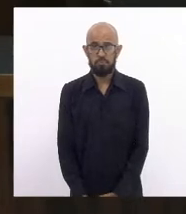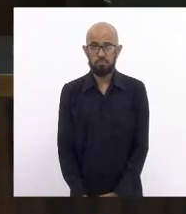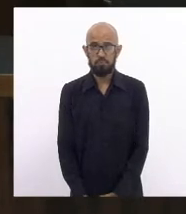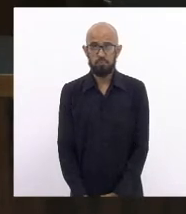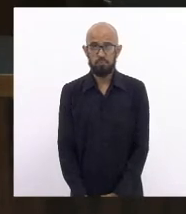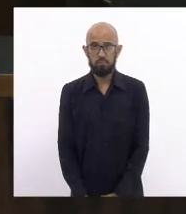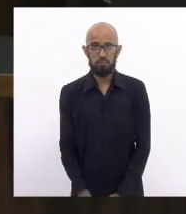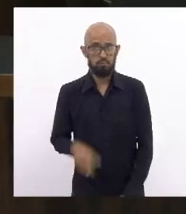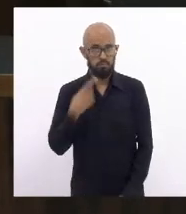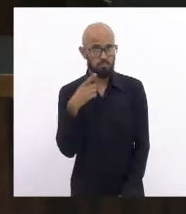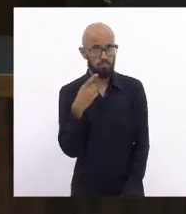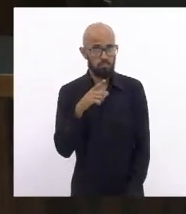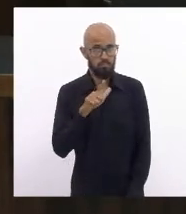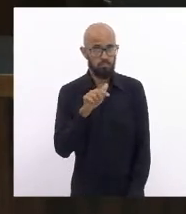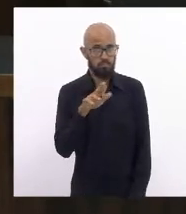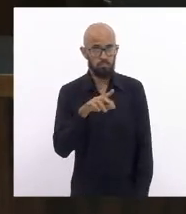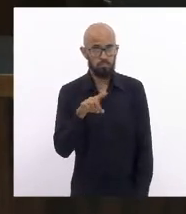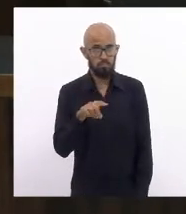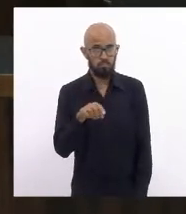Deputado Luiz Martins.